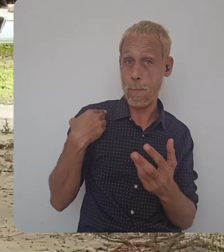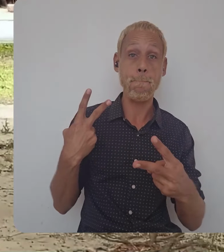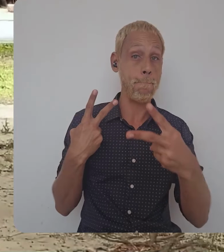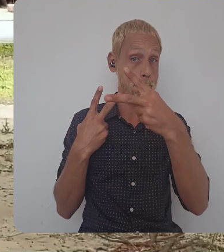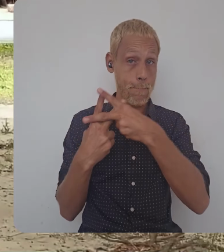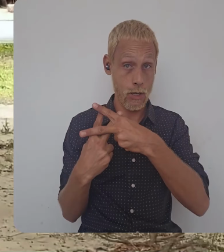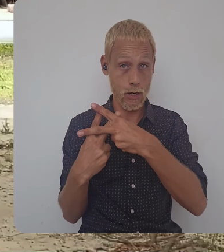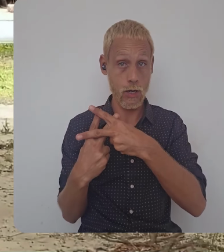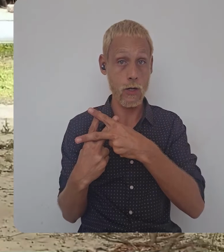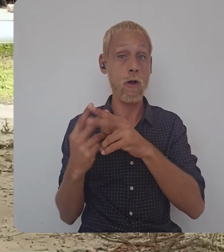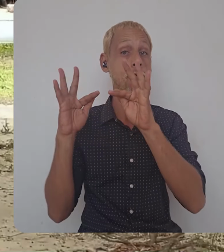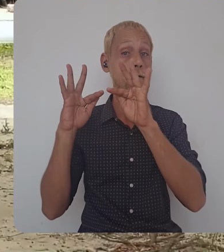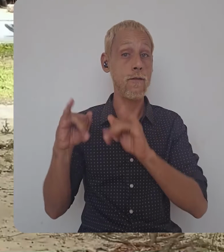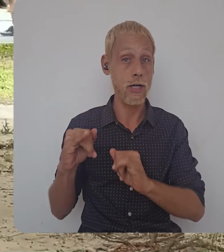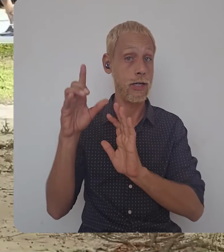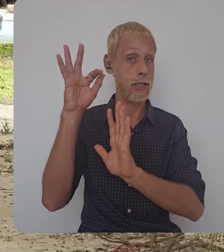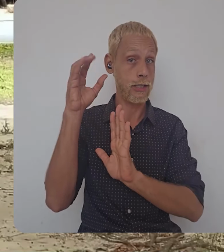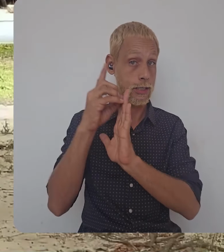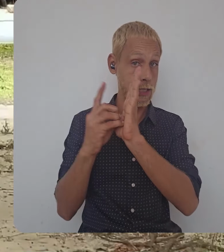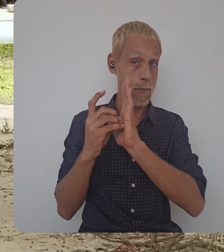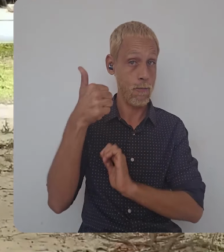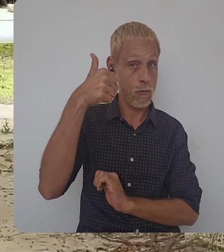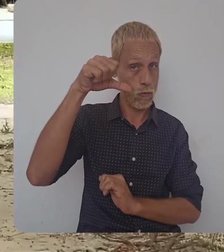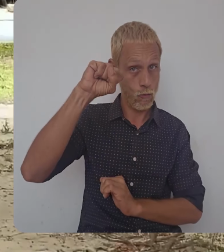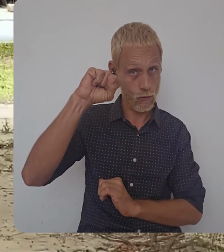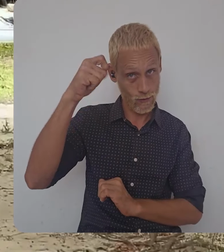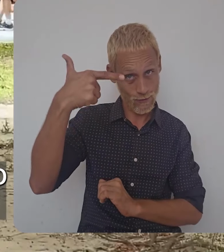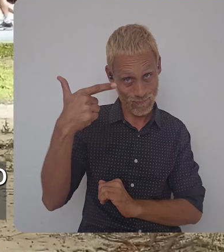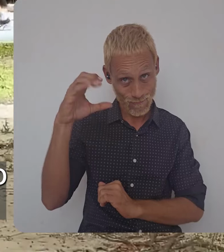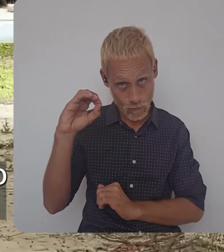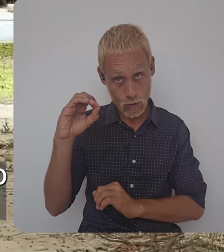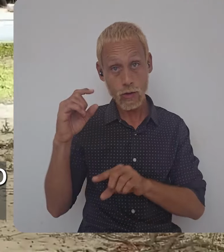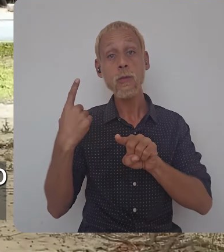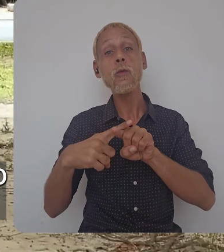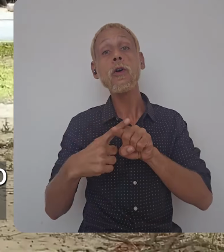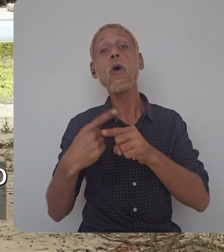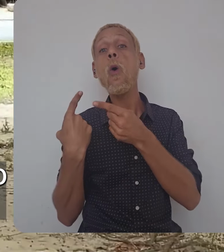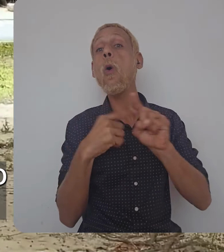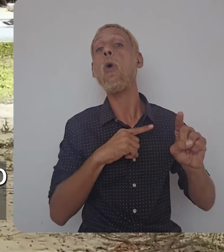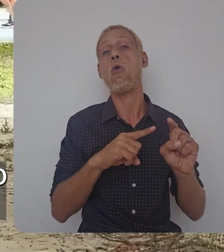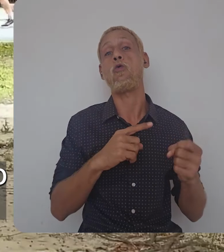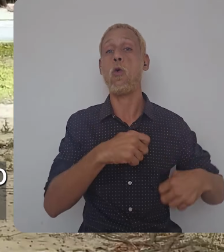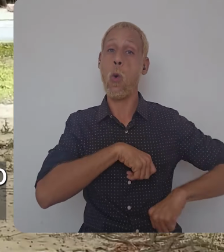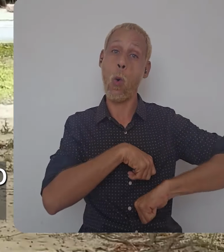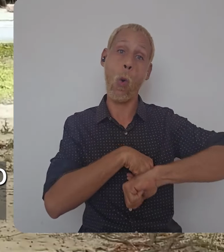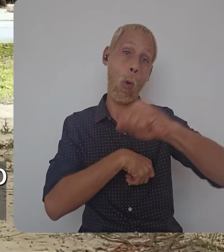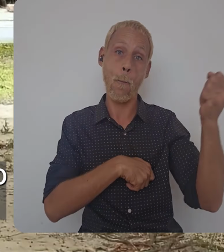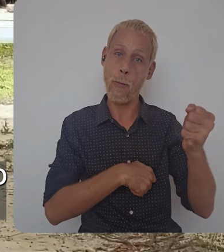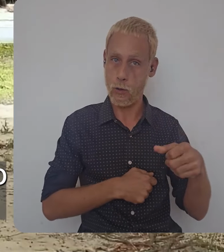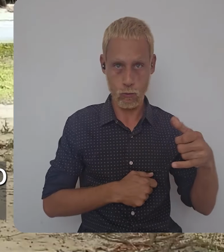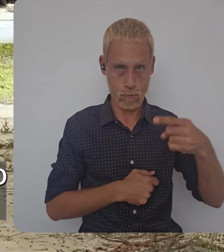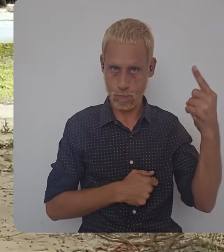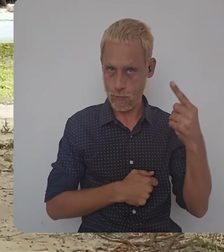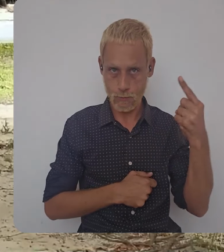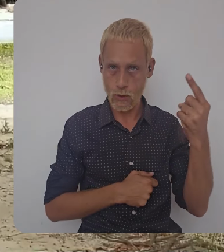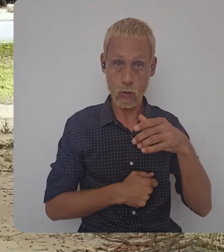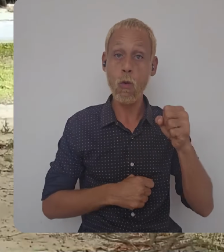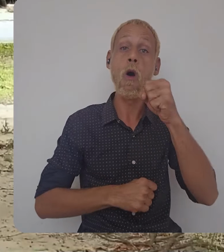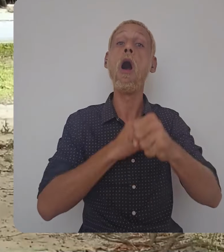Então, ele foi preso, né? No final da década de 1820, ele chegou a ser preso por fazer oposição a Pedro I, né? Quando